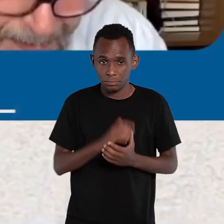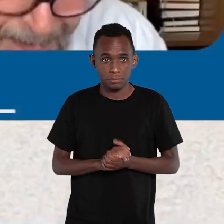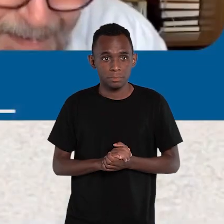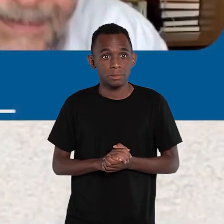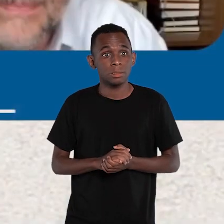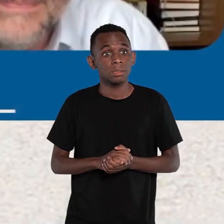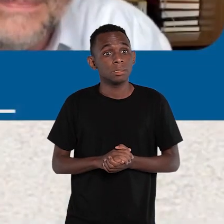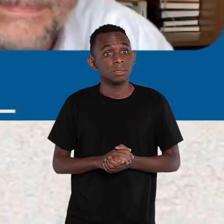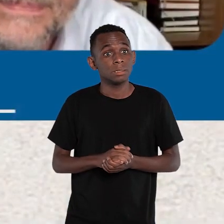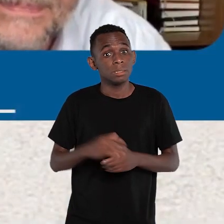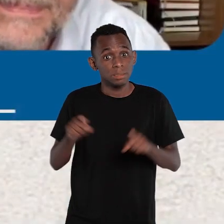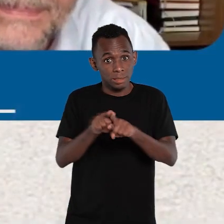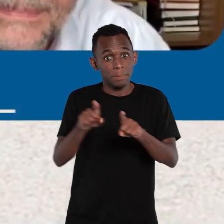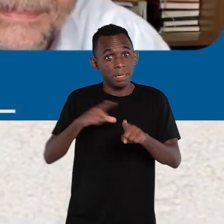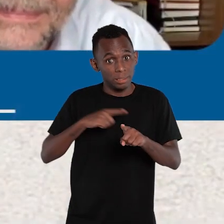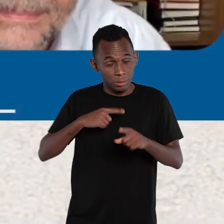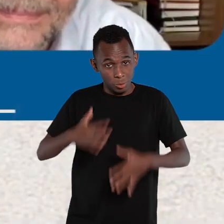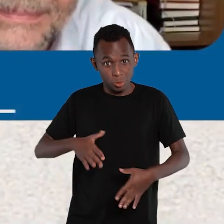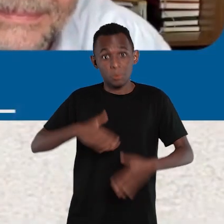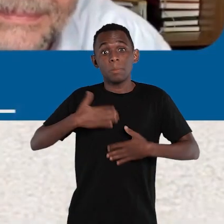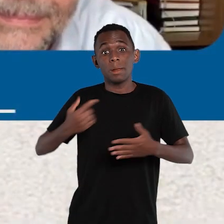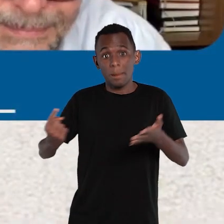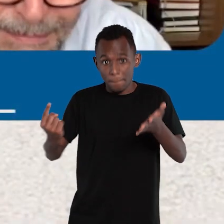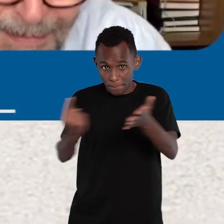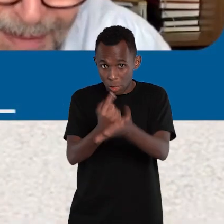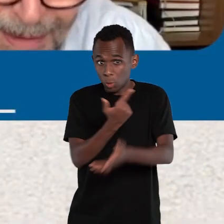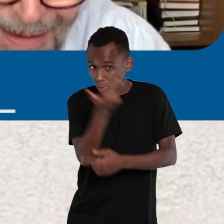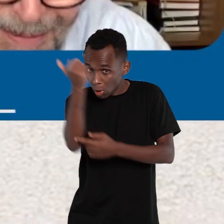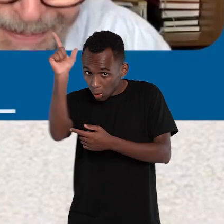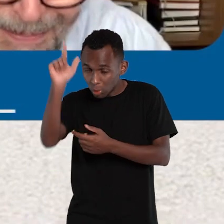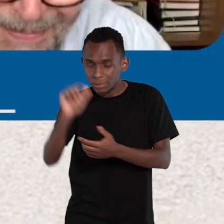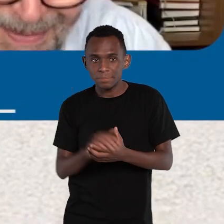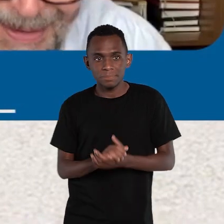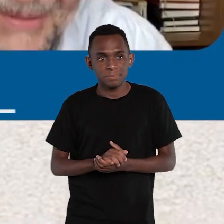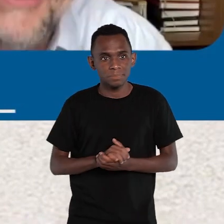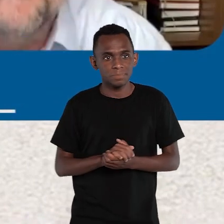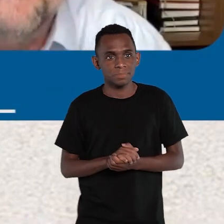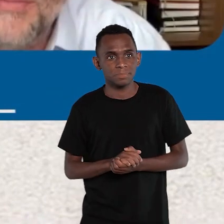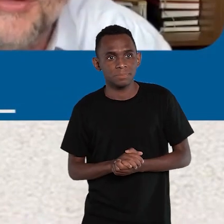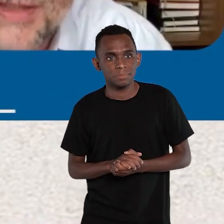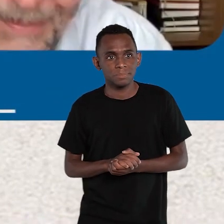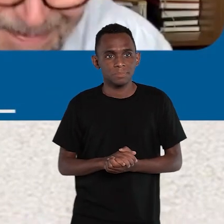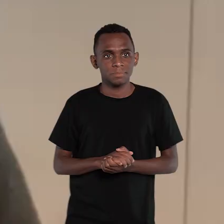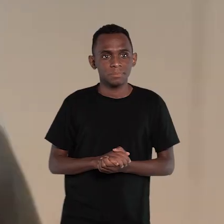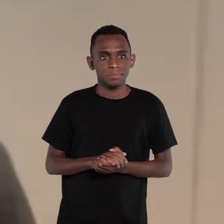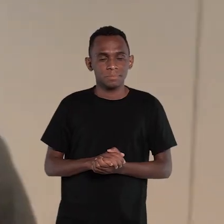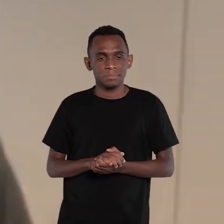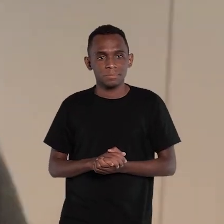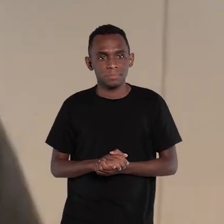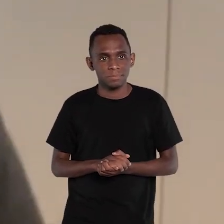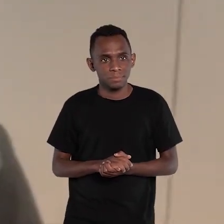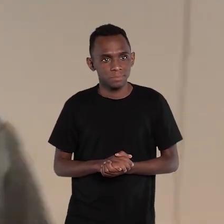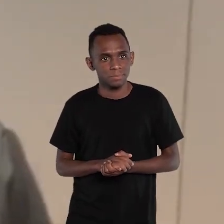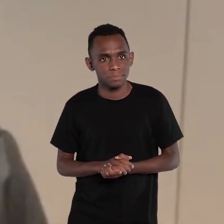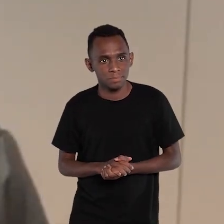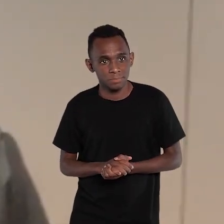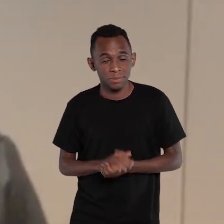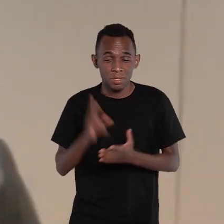Olha, tem uma surpresa, tem mais uma pergunta aí do Tony para você. Vamos